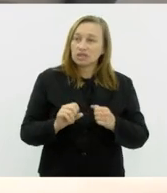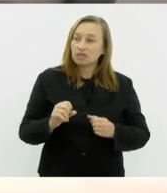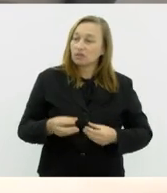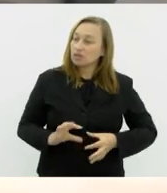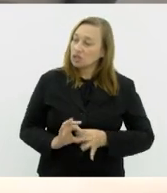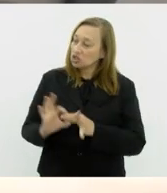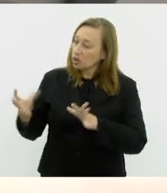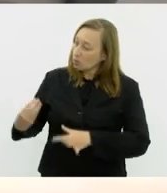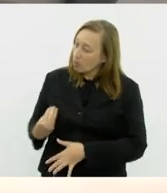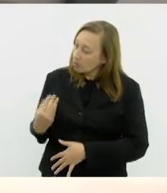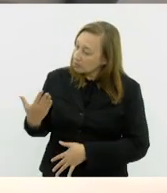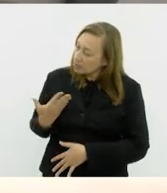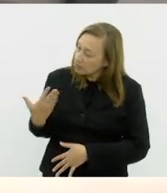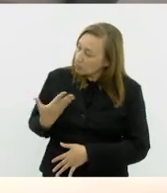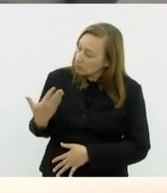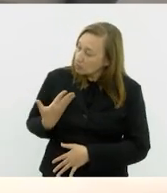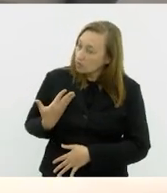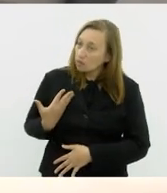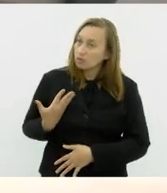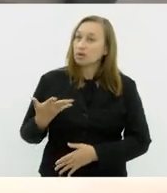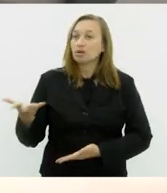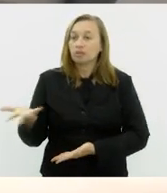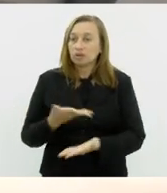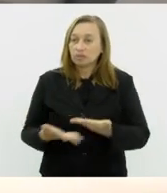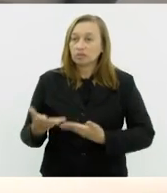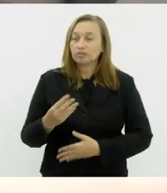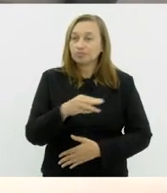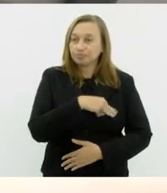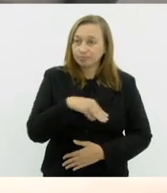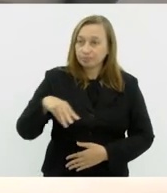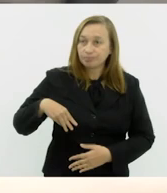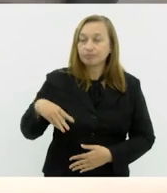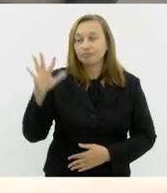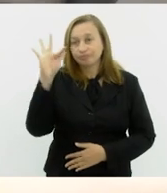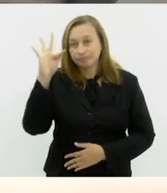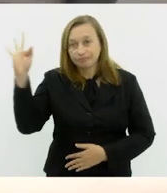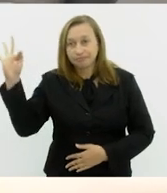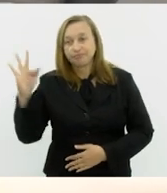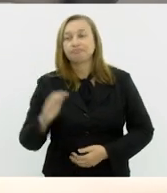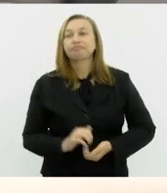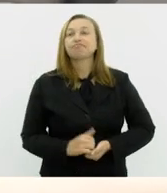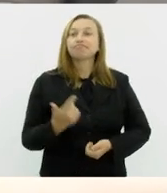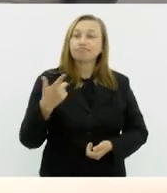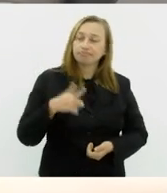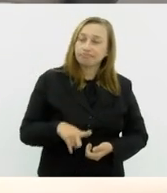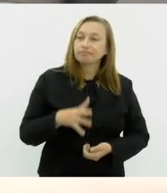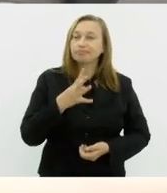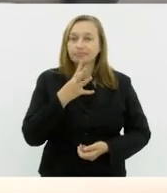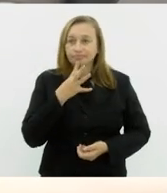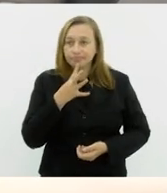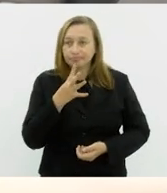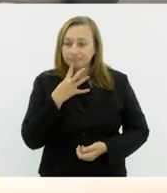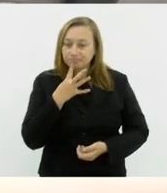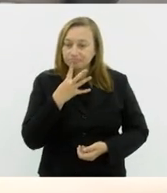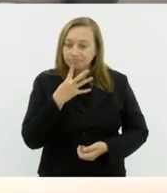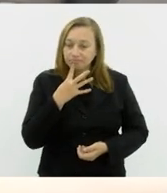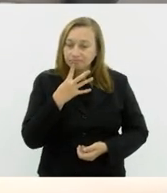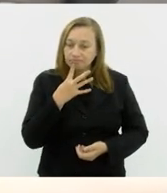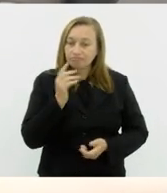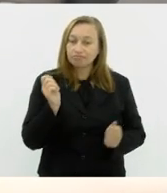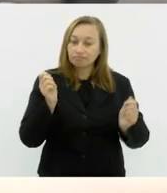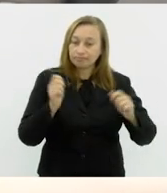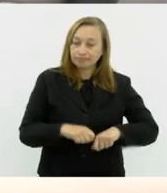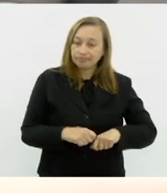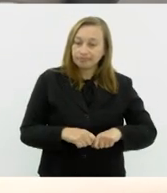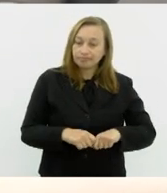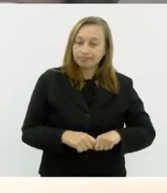meu colega, louvando a participação do Ministério Público Federal e, mais uma vez, reconhecendo a competência,